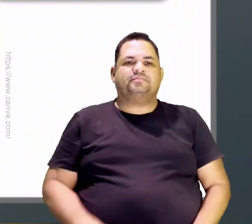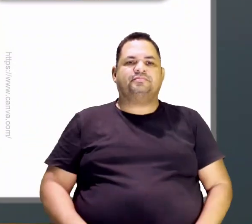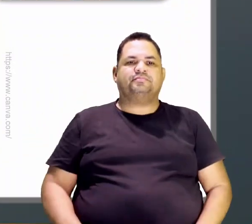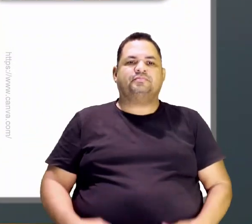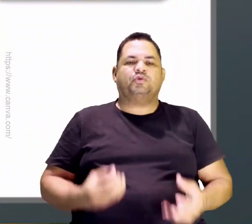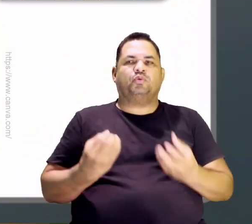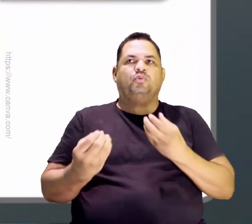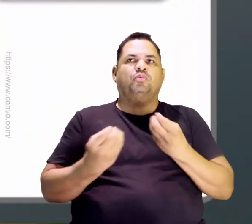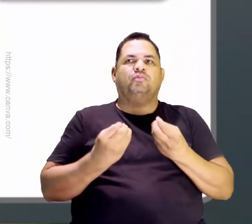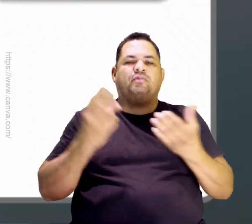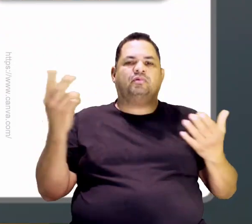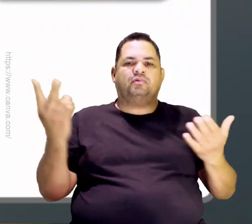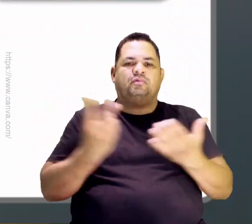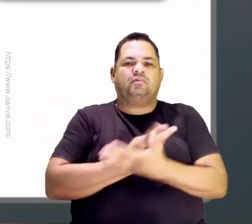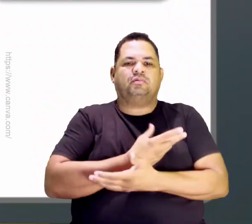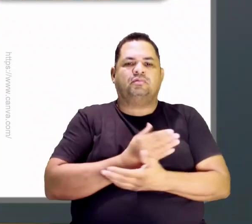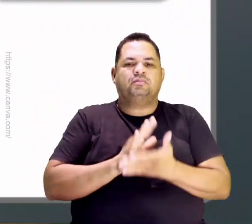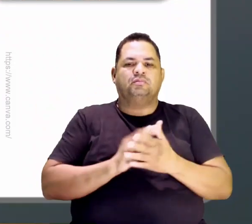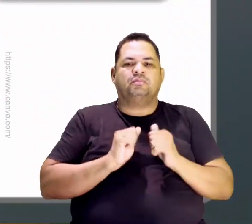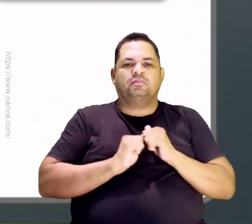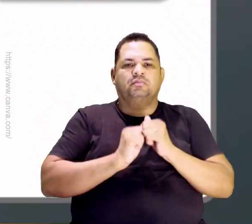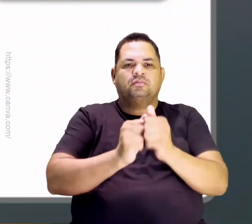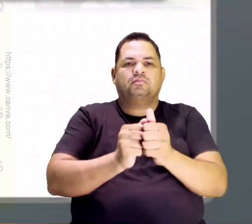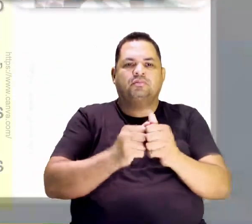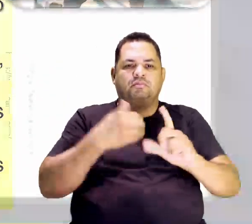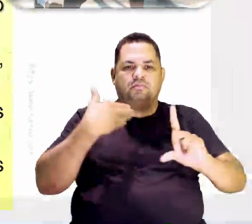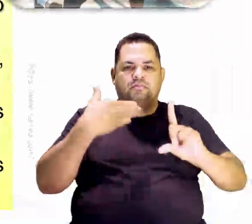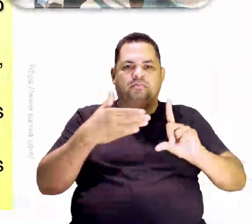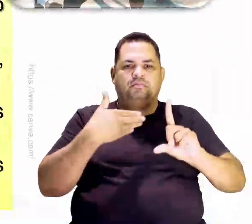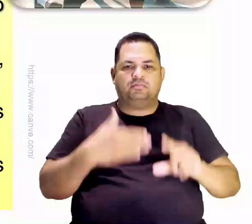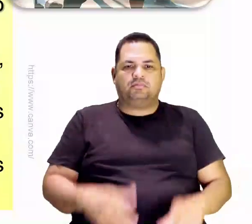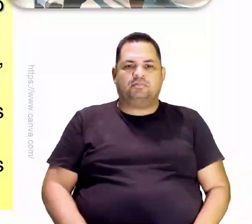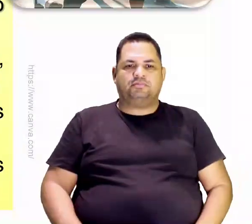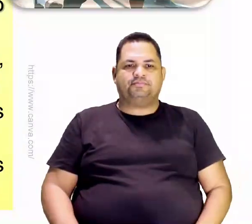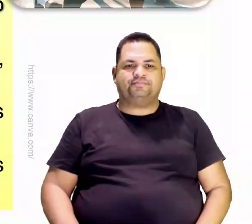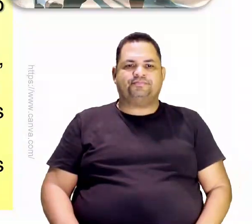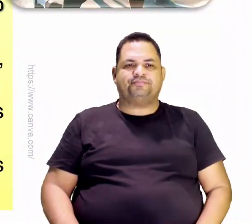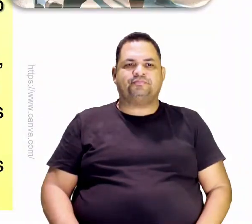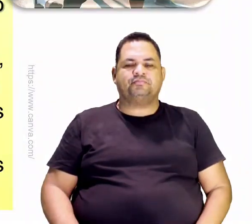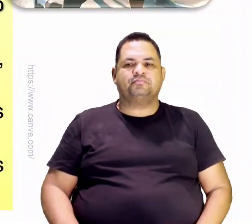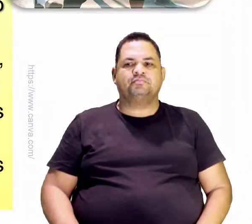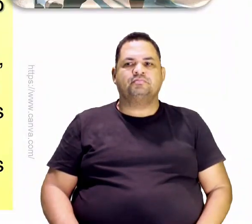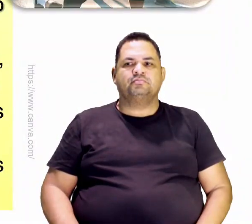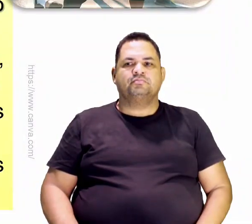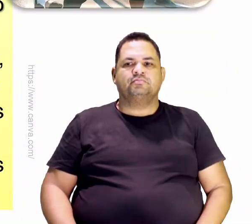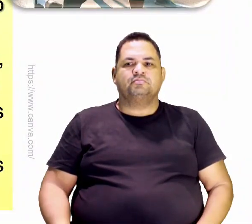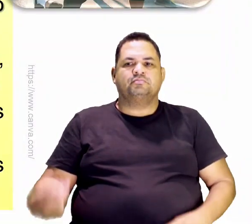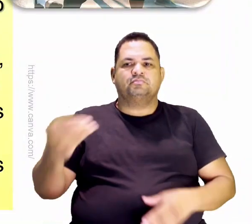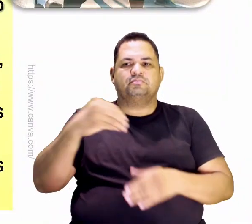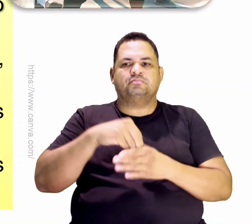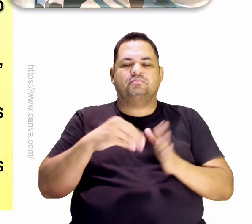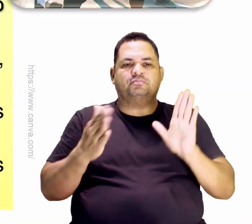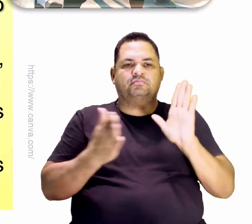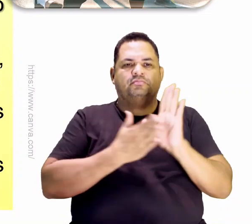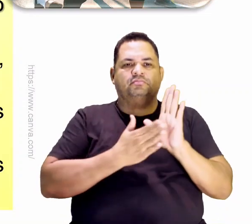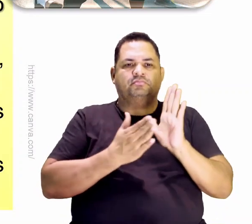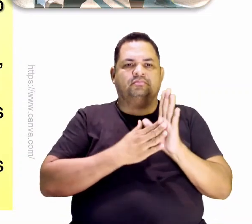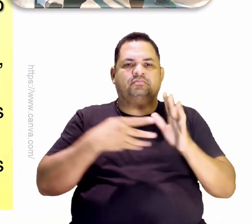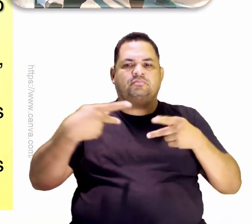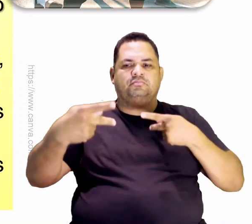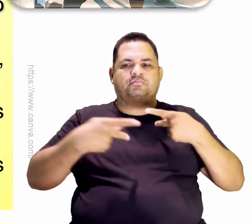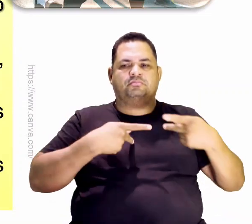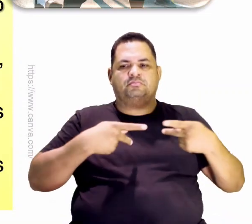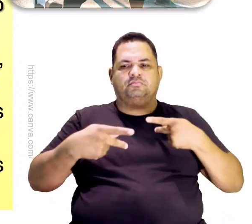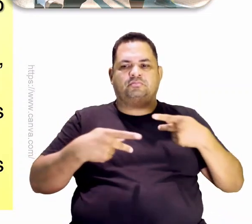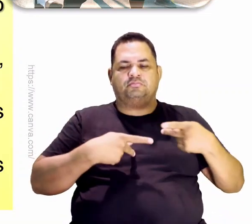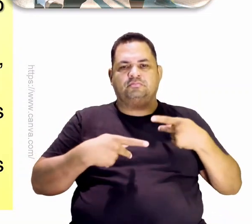que vai acontecer isso? Então, acompanha comigo esse slide. Olha lá. Então, dentro da nossa proposta, do nosso projeto aí,